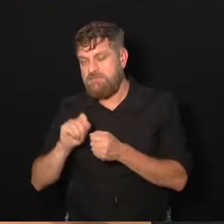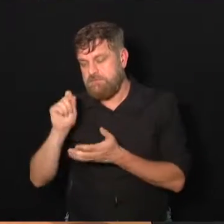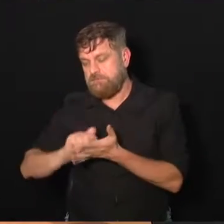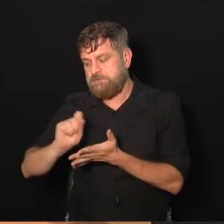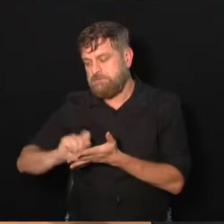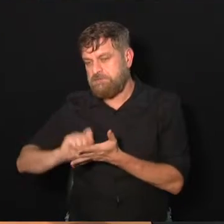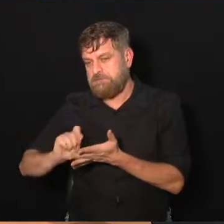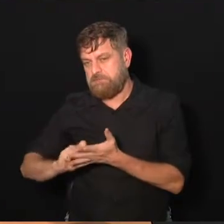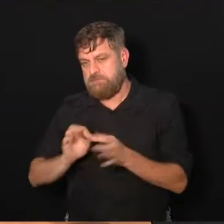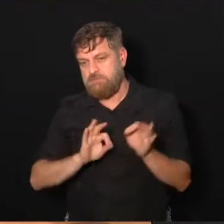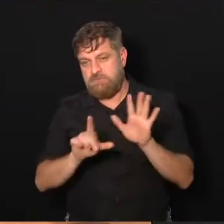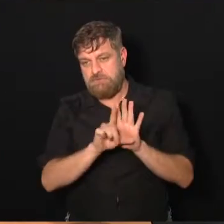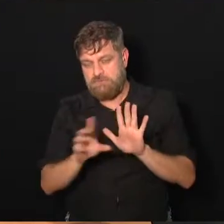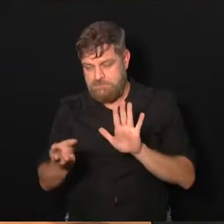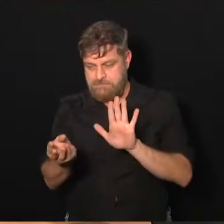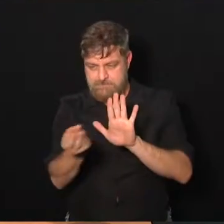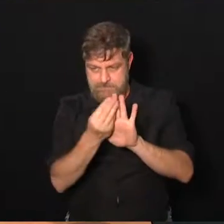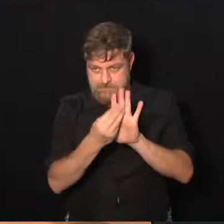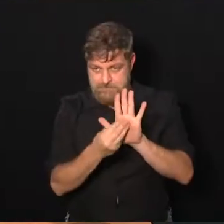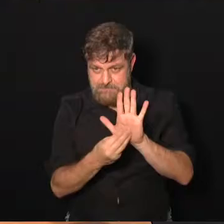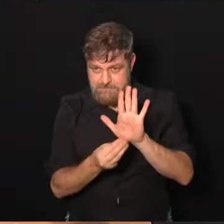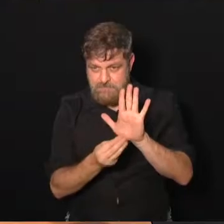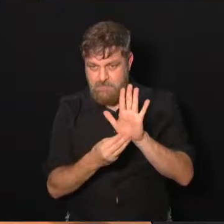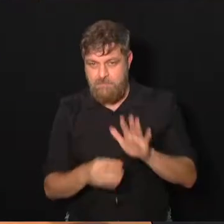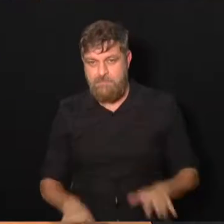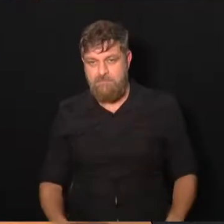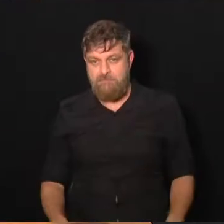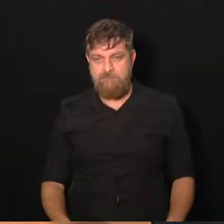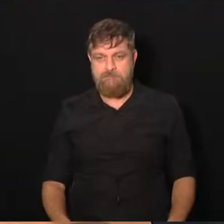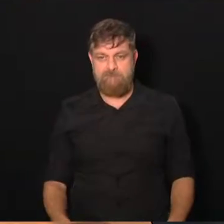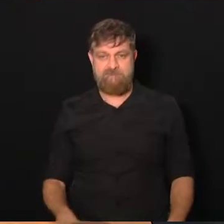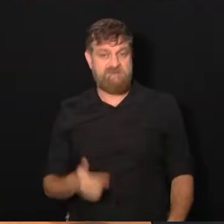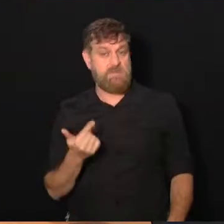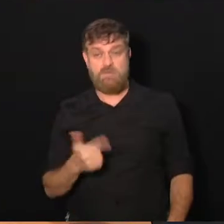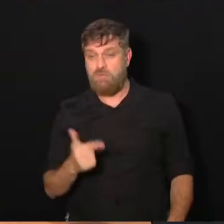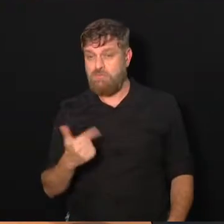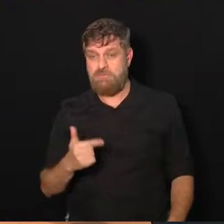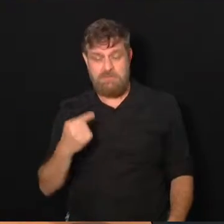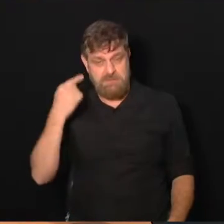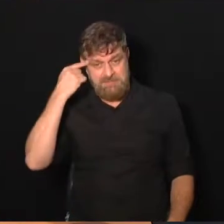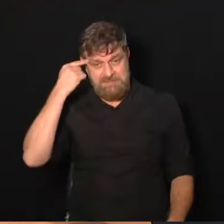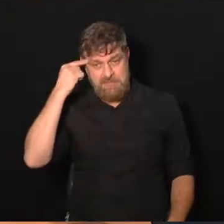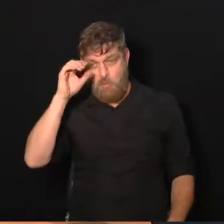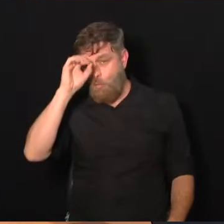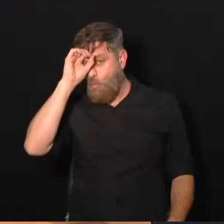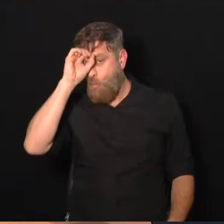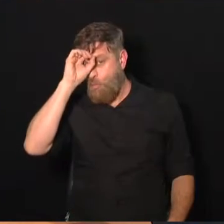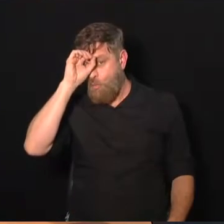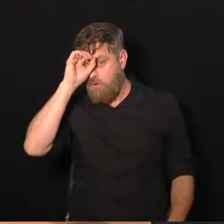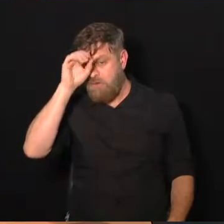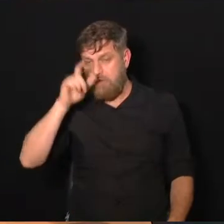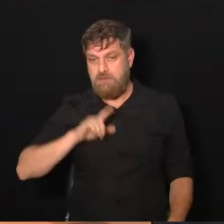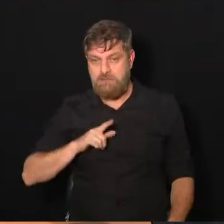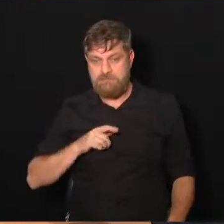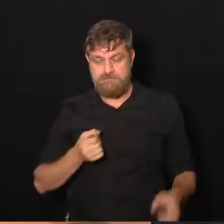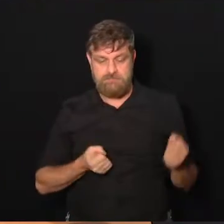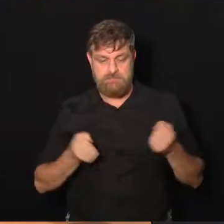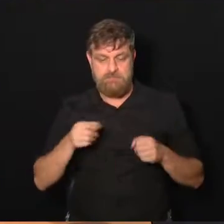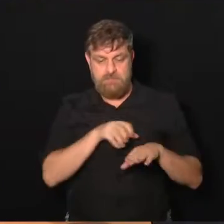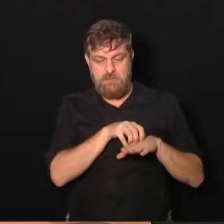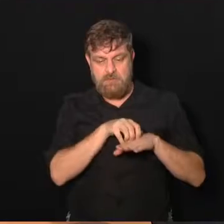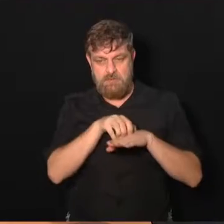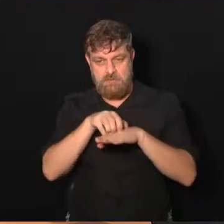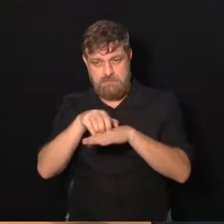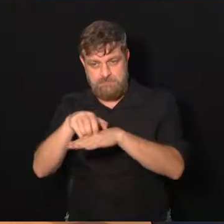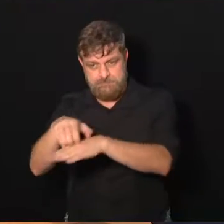da legislação? E já pensando, olha, a gente não tem isso, a gente não tinha pensado, né? Quer dizer, transporte, né, da casa